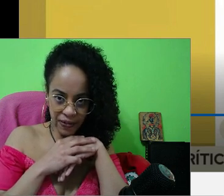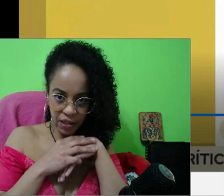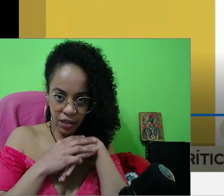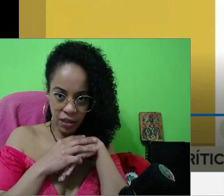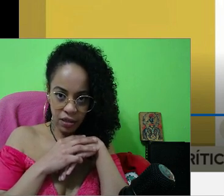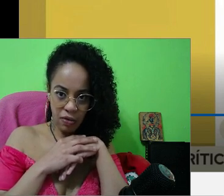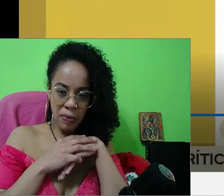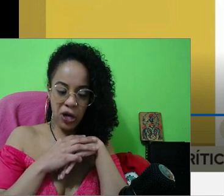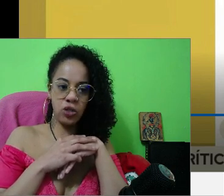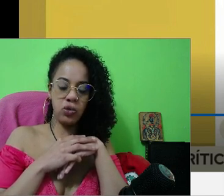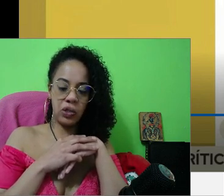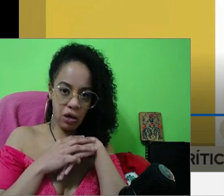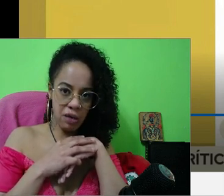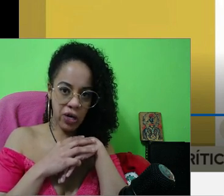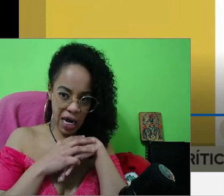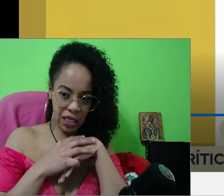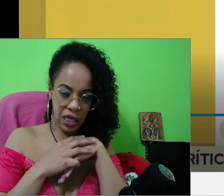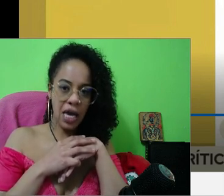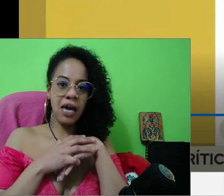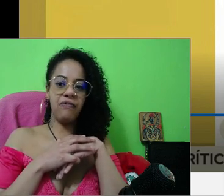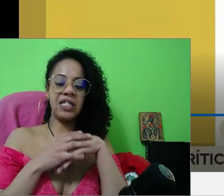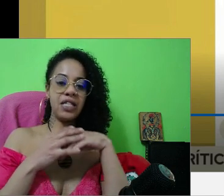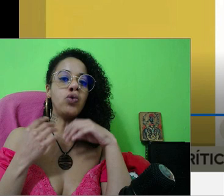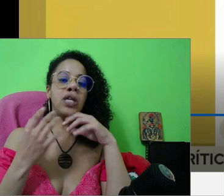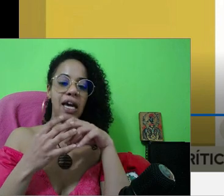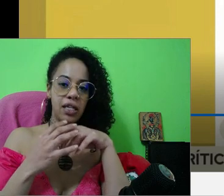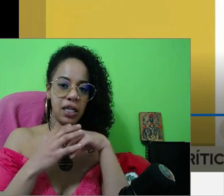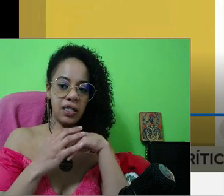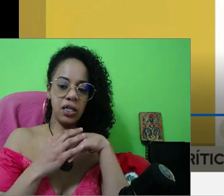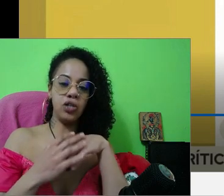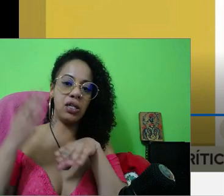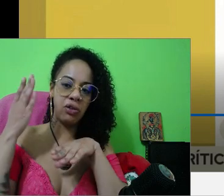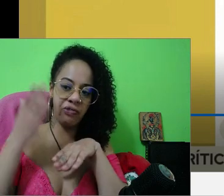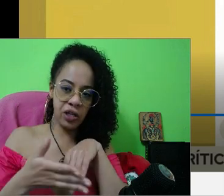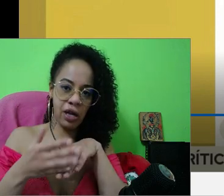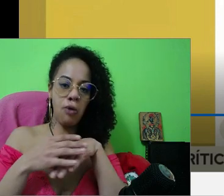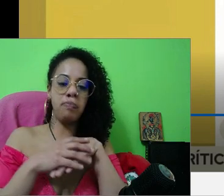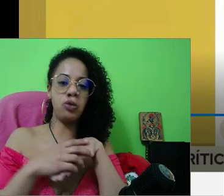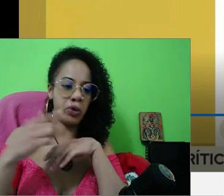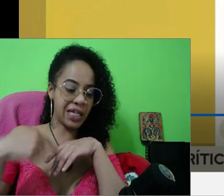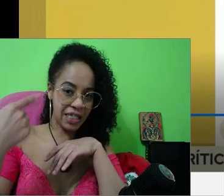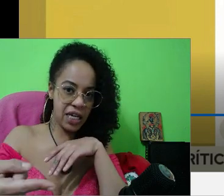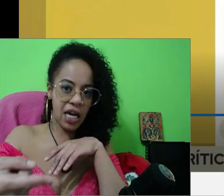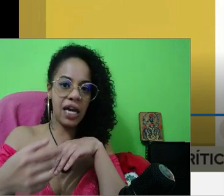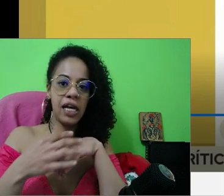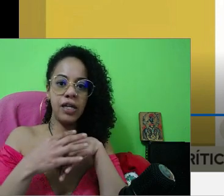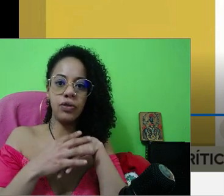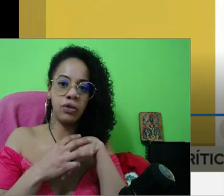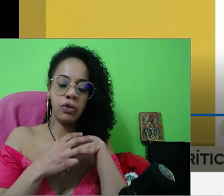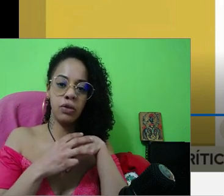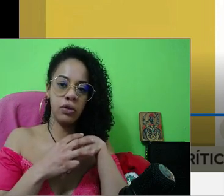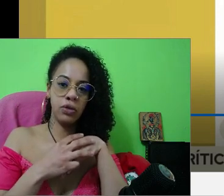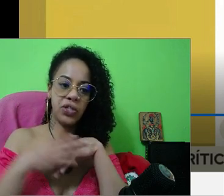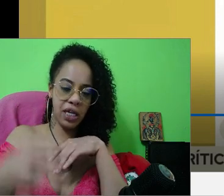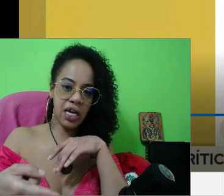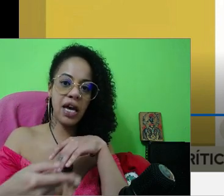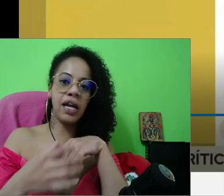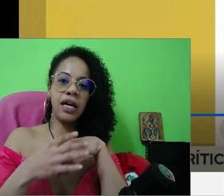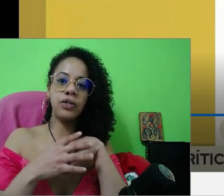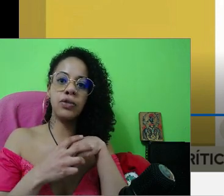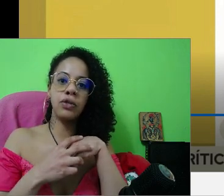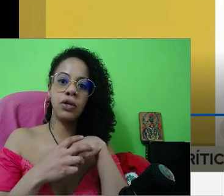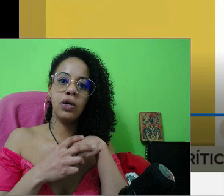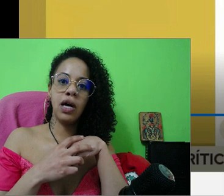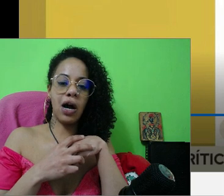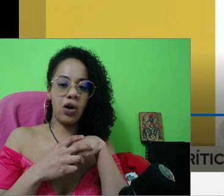burguesa um partido social Democrata fizesse o quê em 13 anos sendo que foi interrompido porque seria reeleito seria